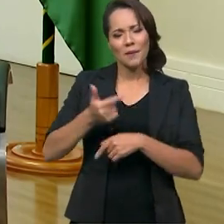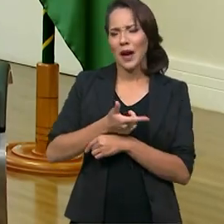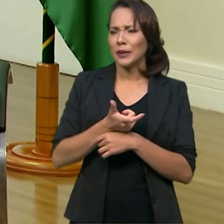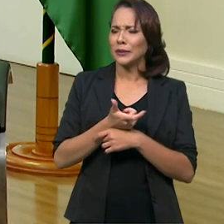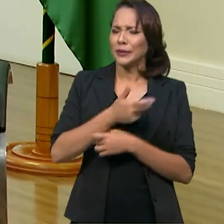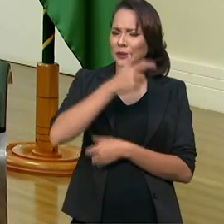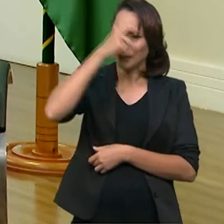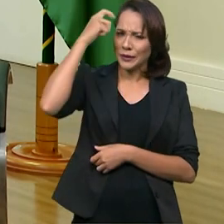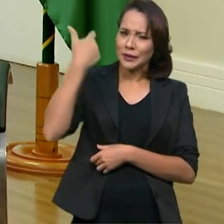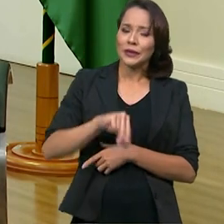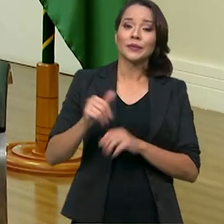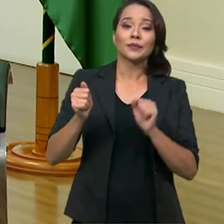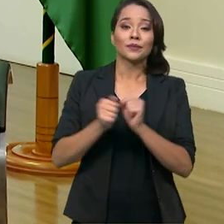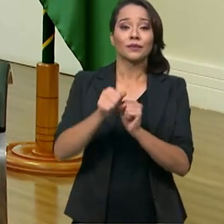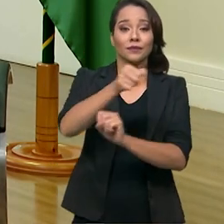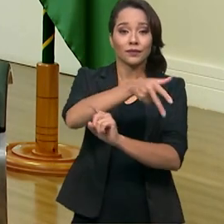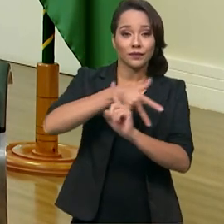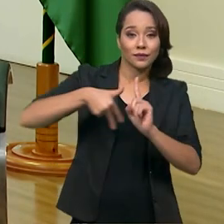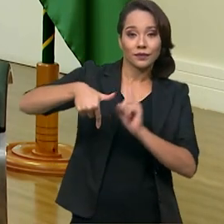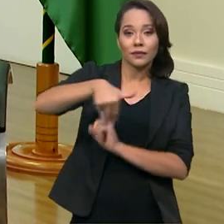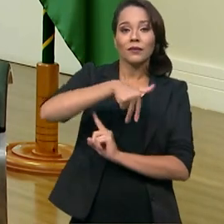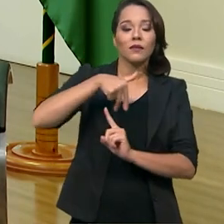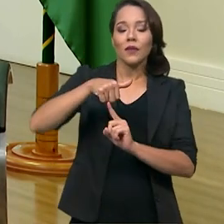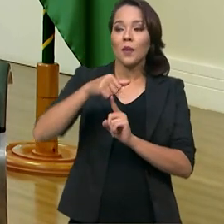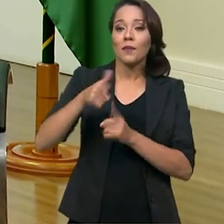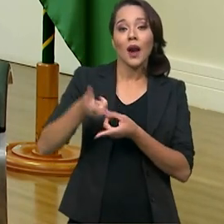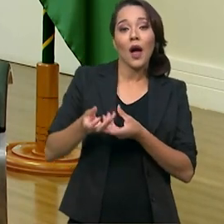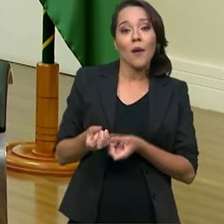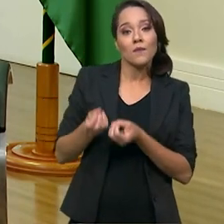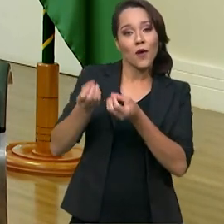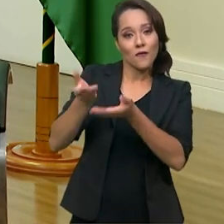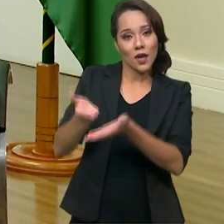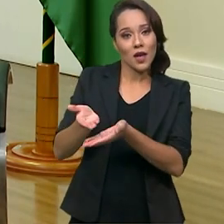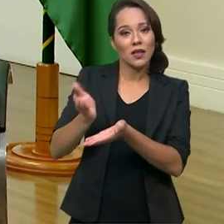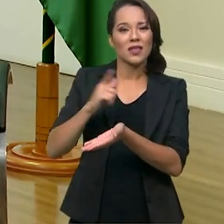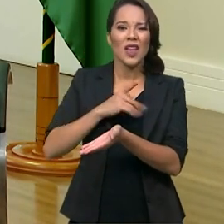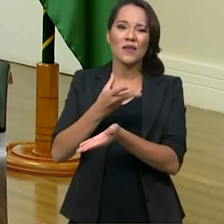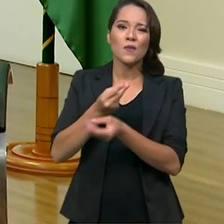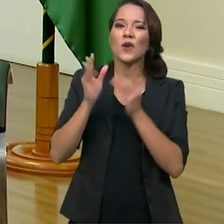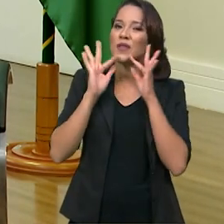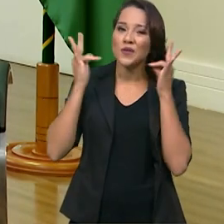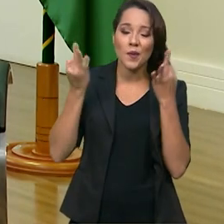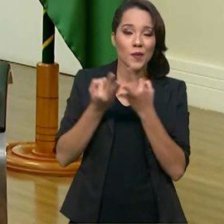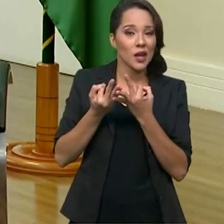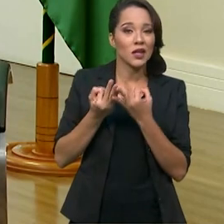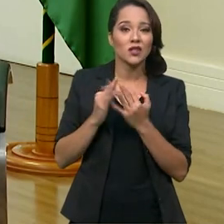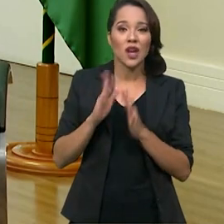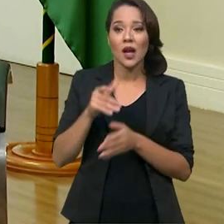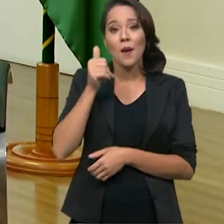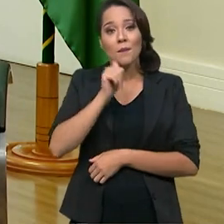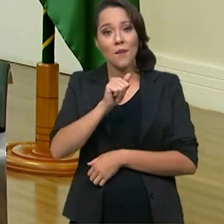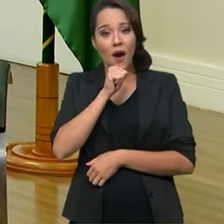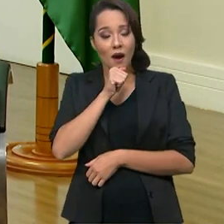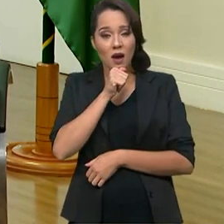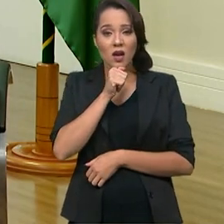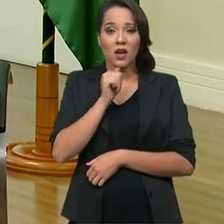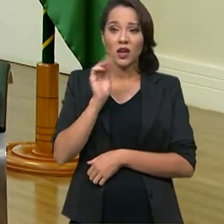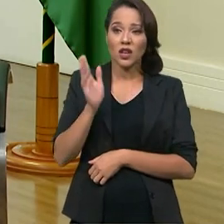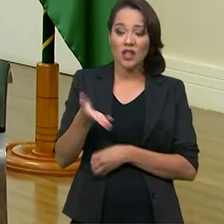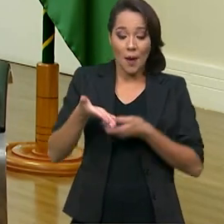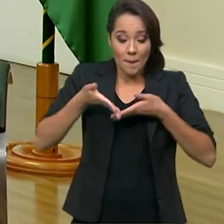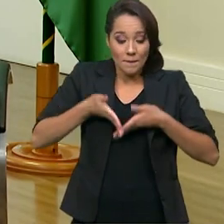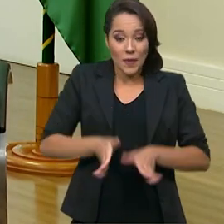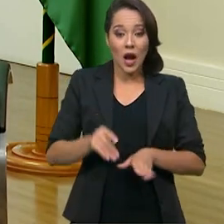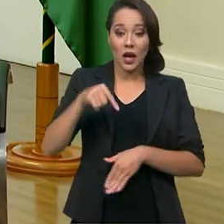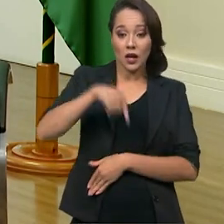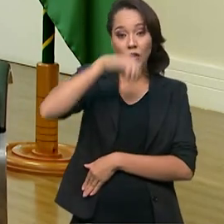com assistência social, né, para poder prover. Né. Já teve muitas famílias, muitas mães venezuelanas que já deram luz aqui